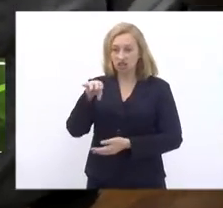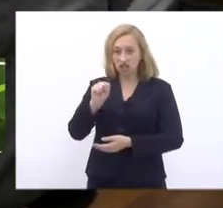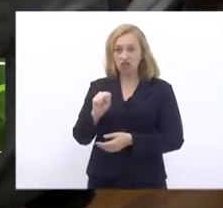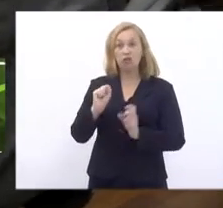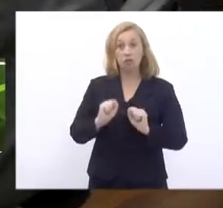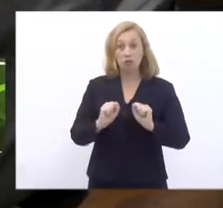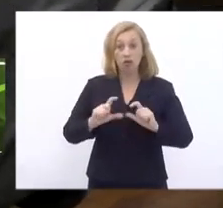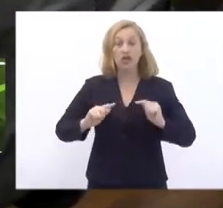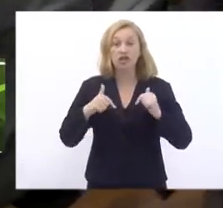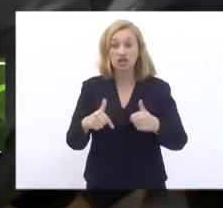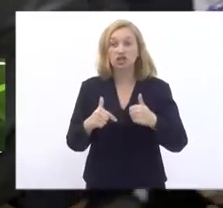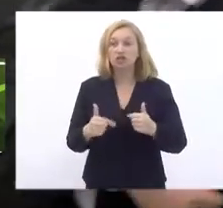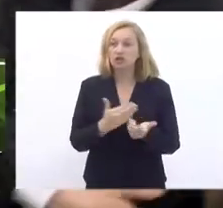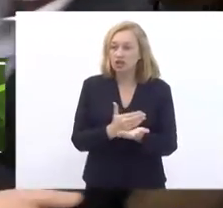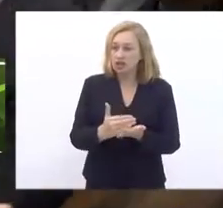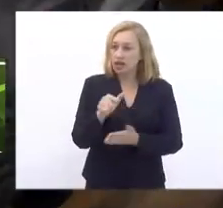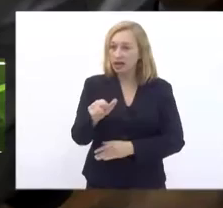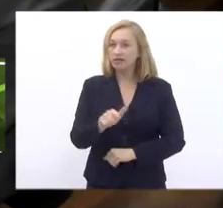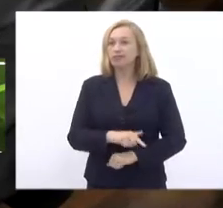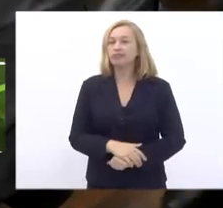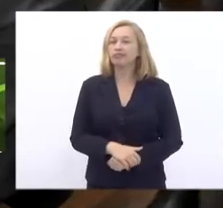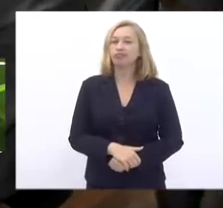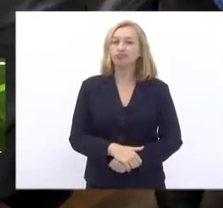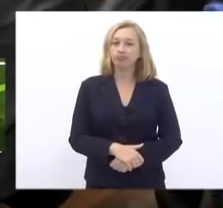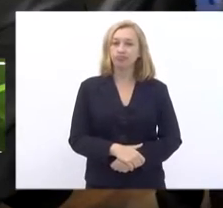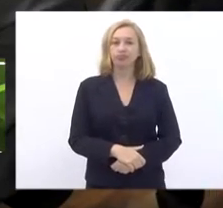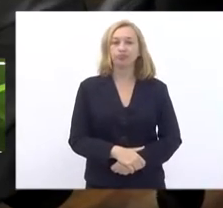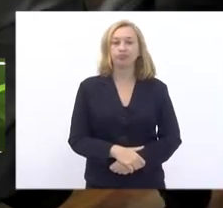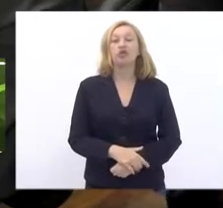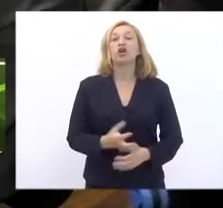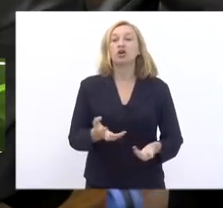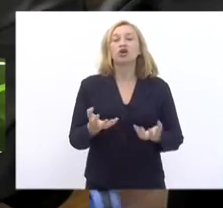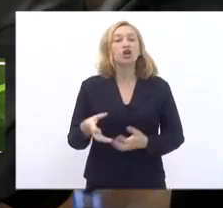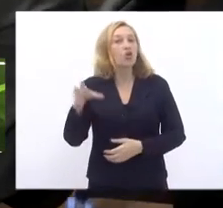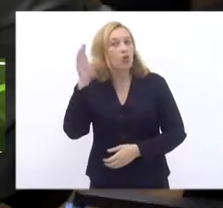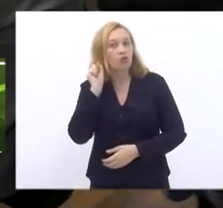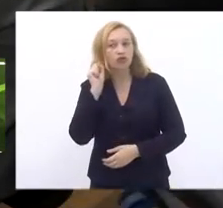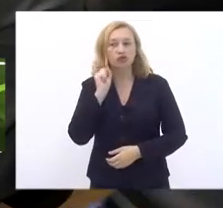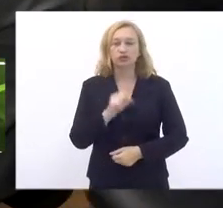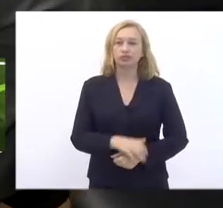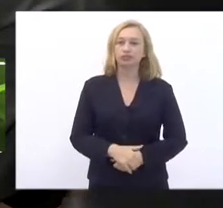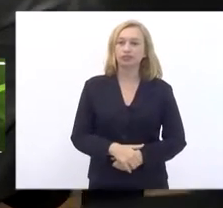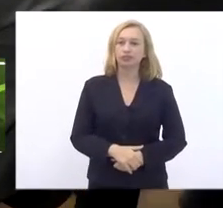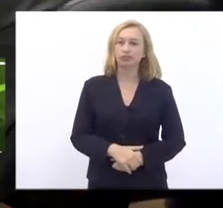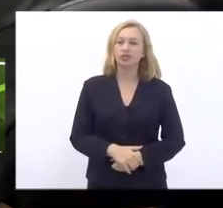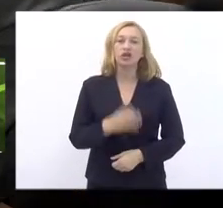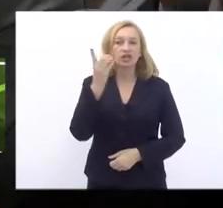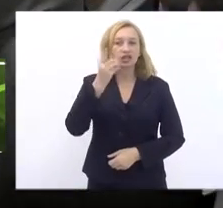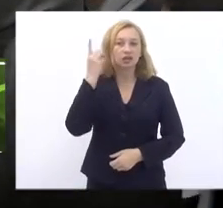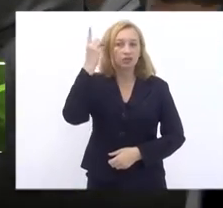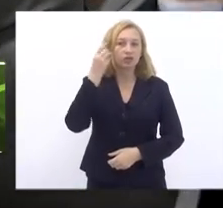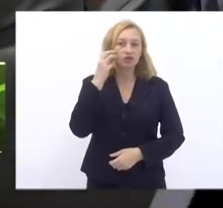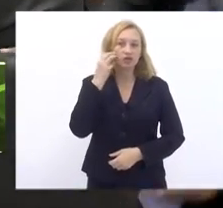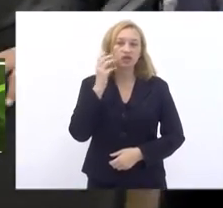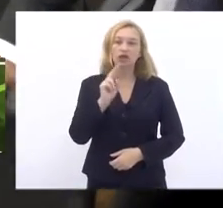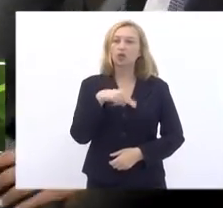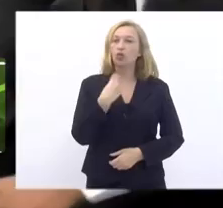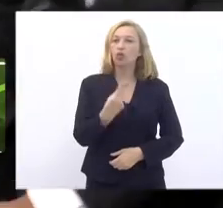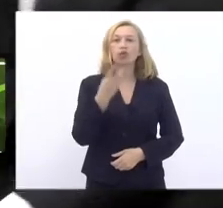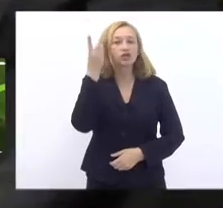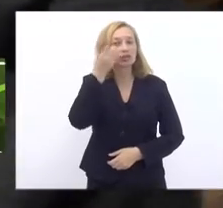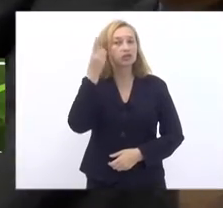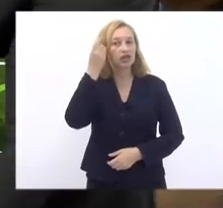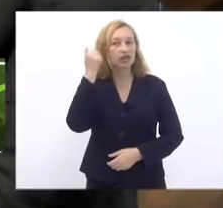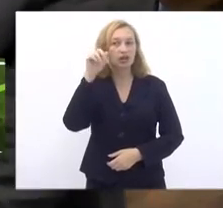então eu vou iniciar por aí. Vamos iniciar por aí. Eu queria ouvir o deputado Valdec ou o deputado